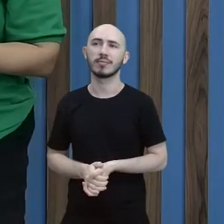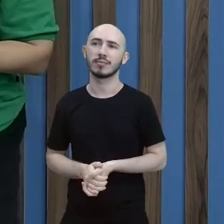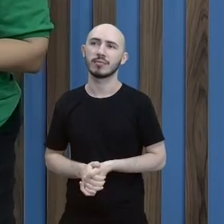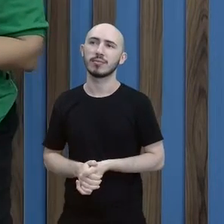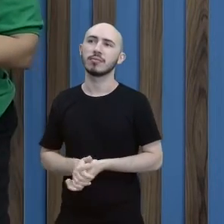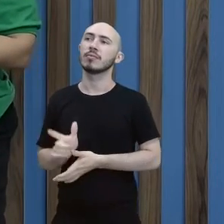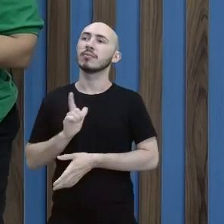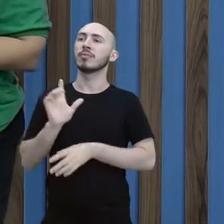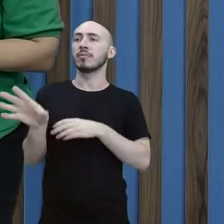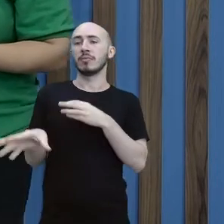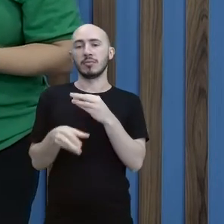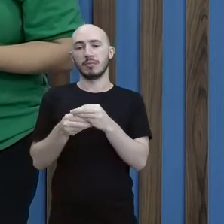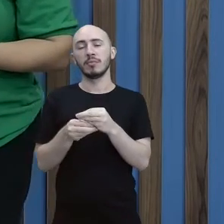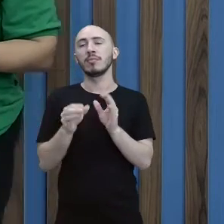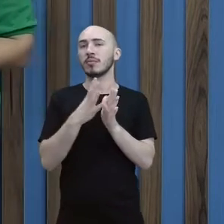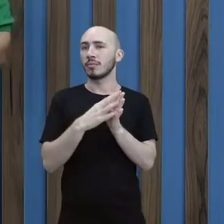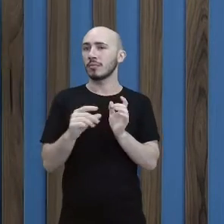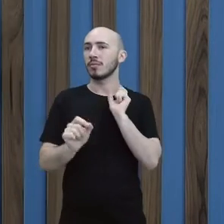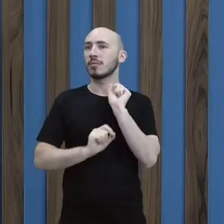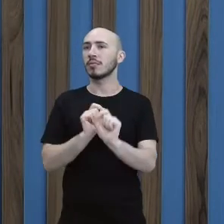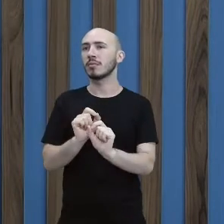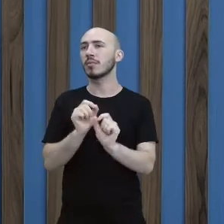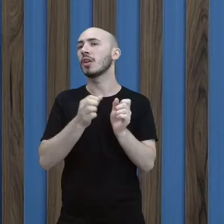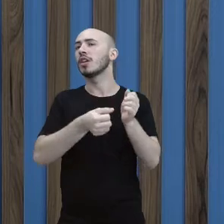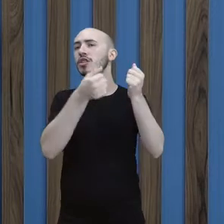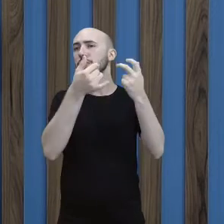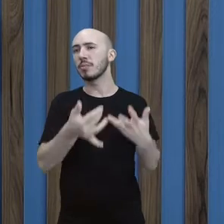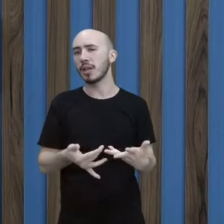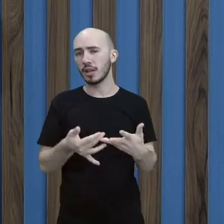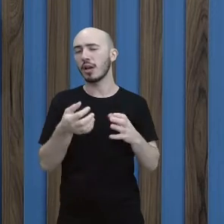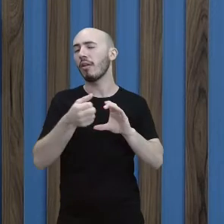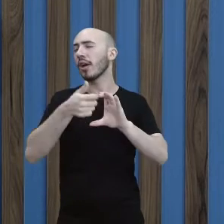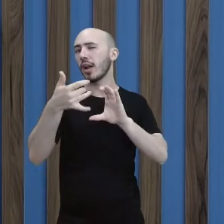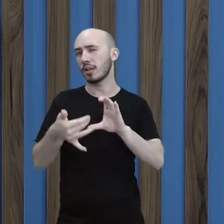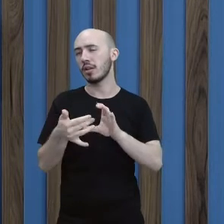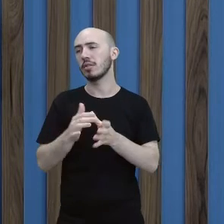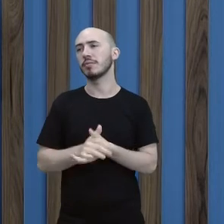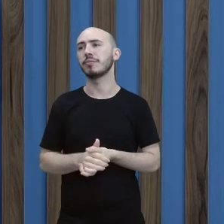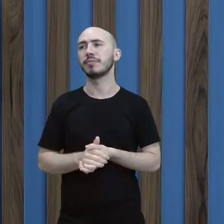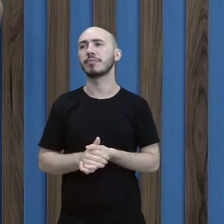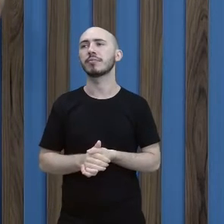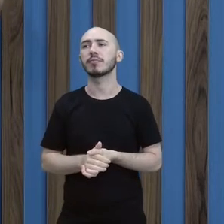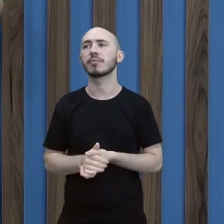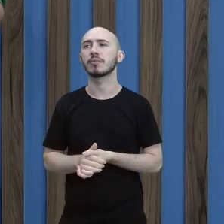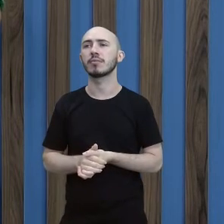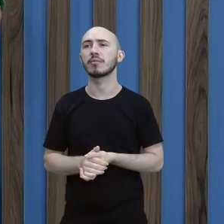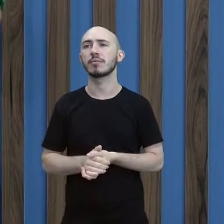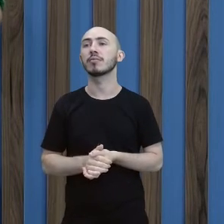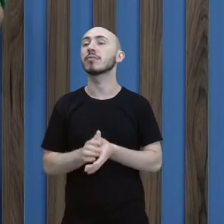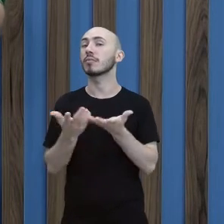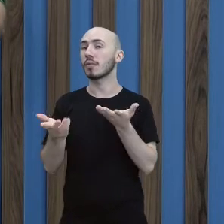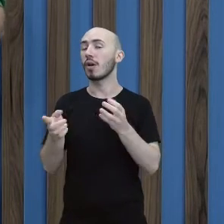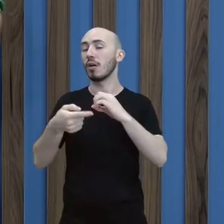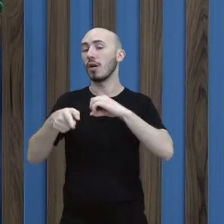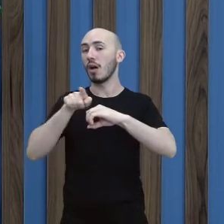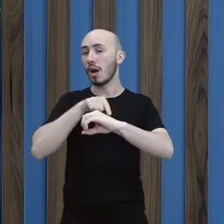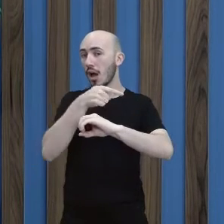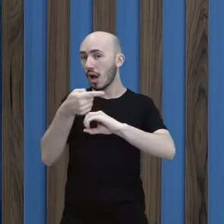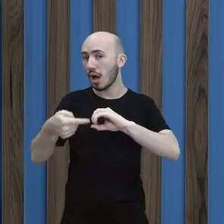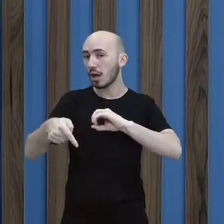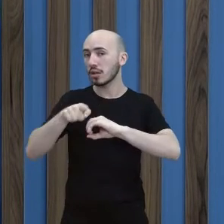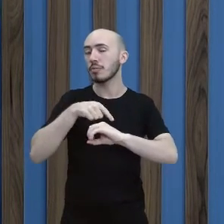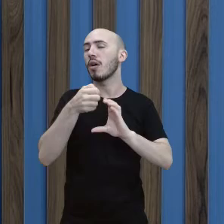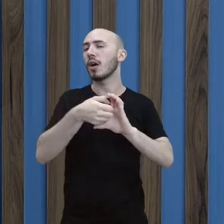ele complementou esse modelo dizendo as seguintes características, né? Então, ele falou assim, o átomo, além